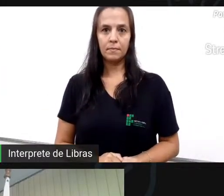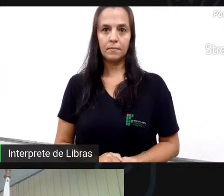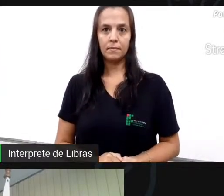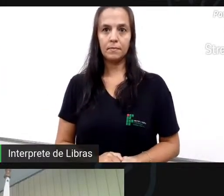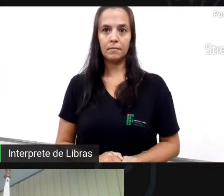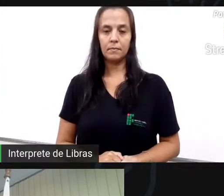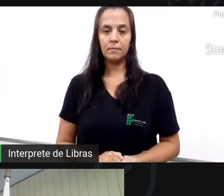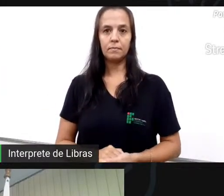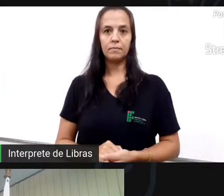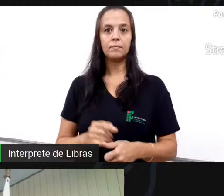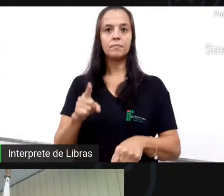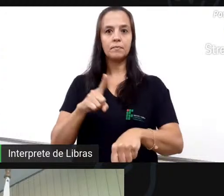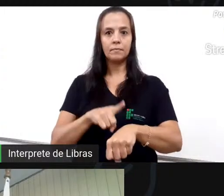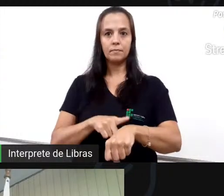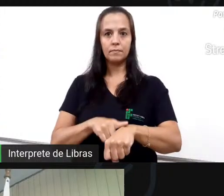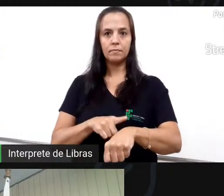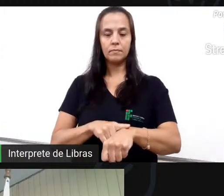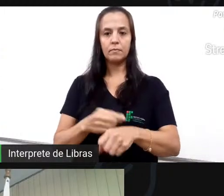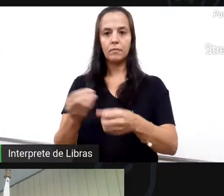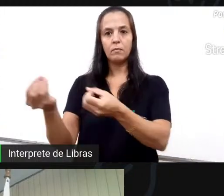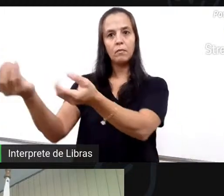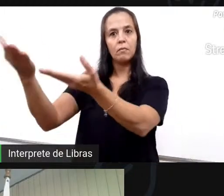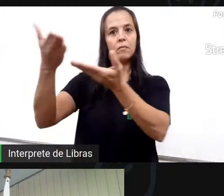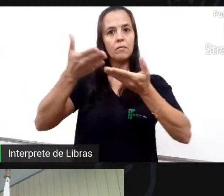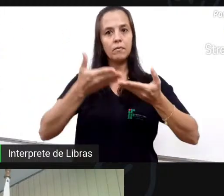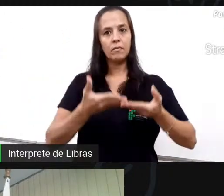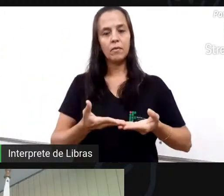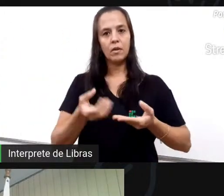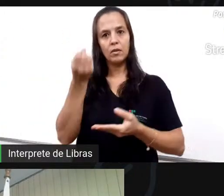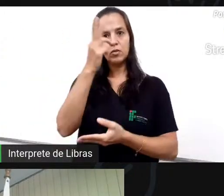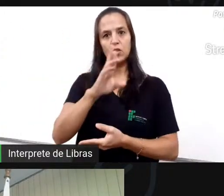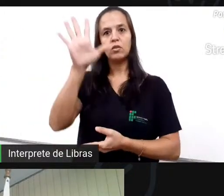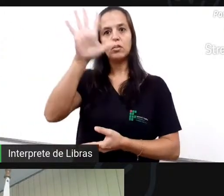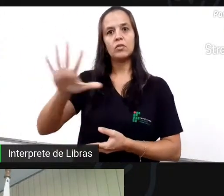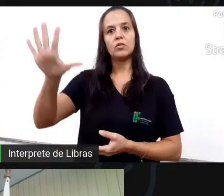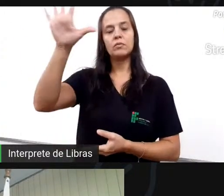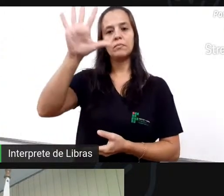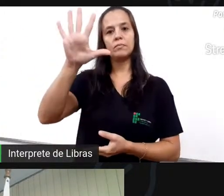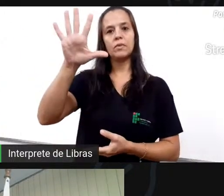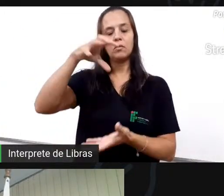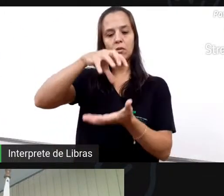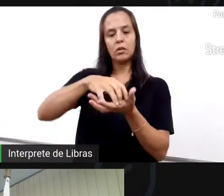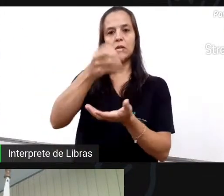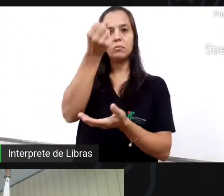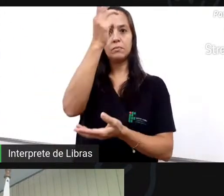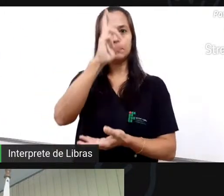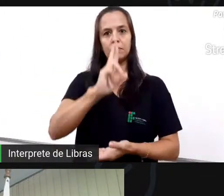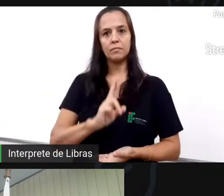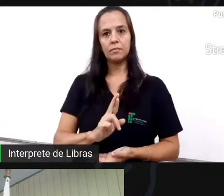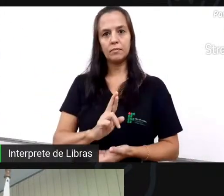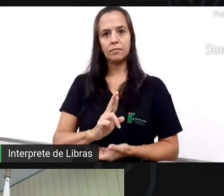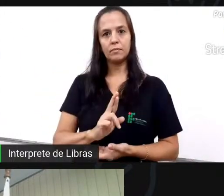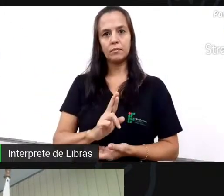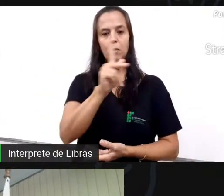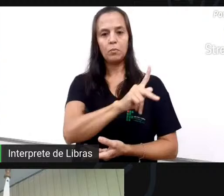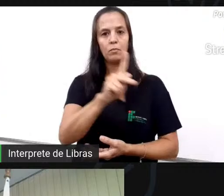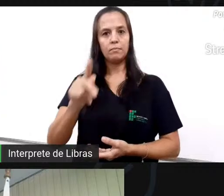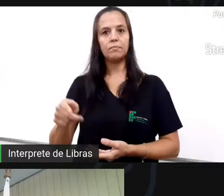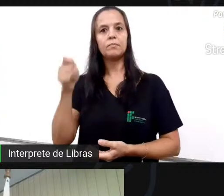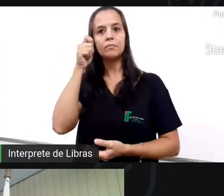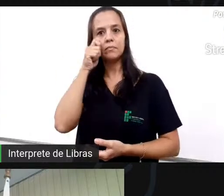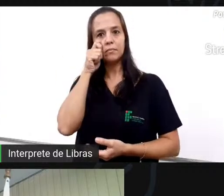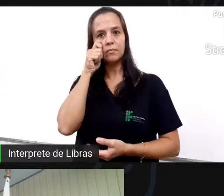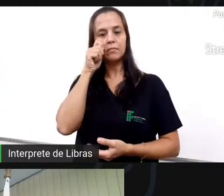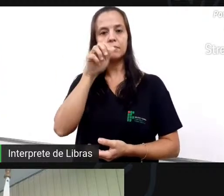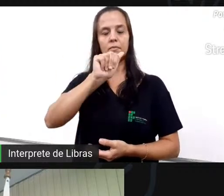Neste momento, convidamos a diretora-geral do Campo Santa Rosa, professora Annalice